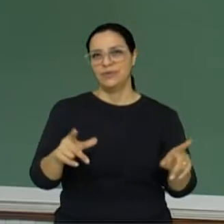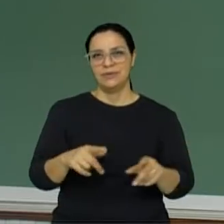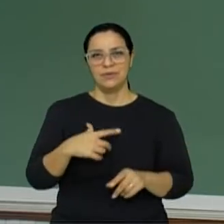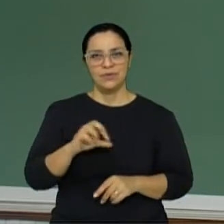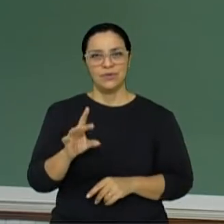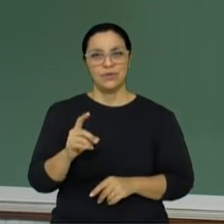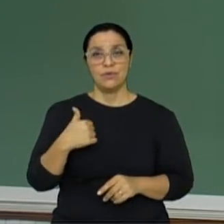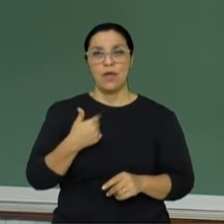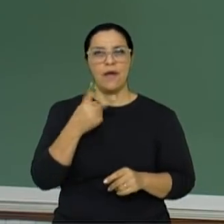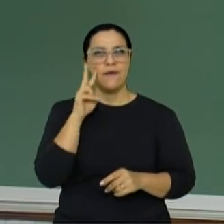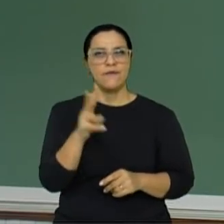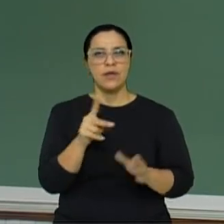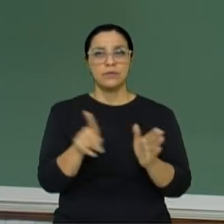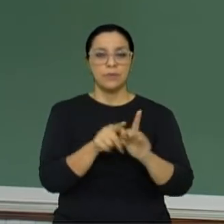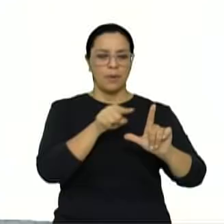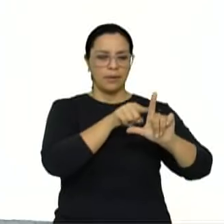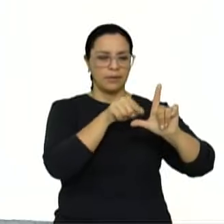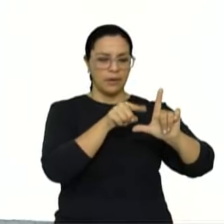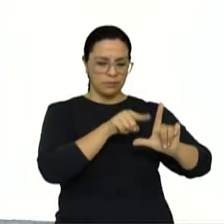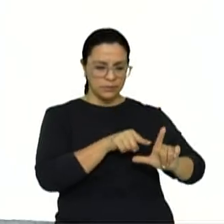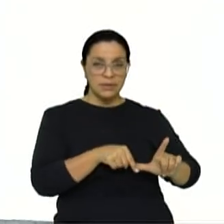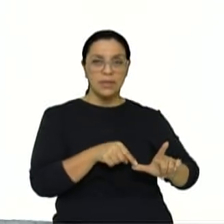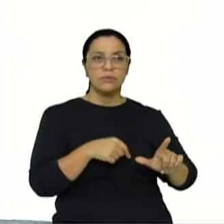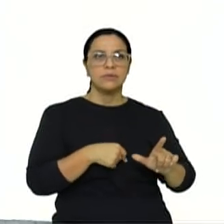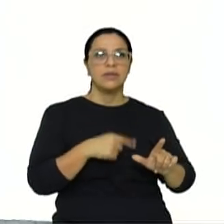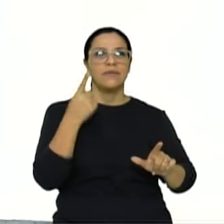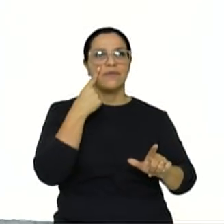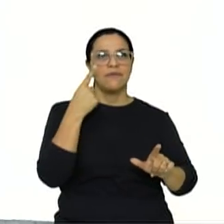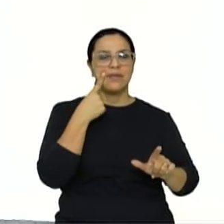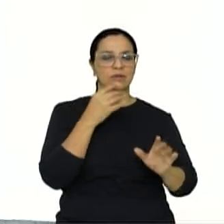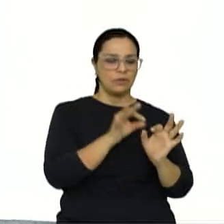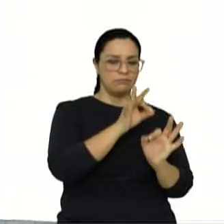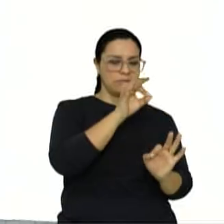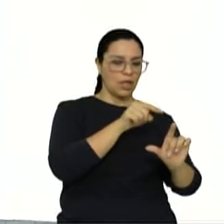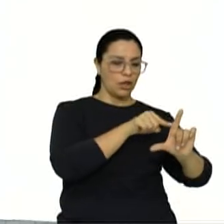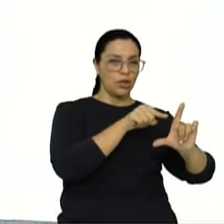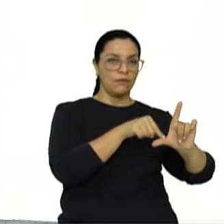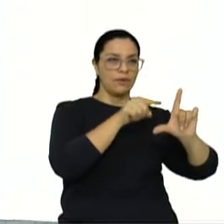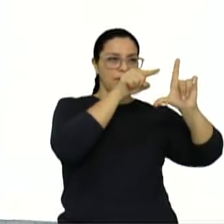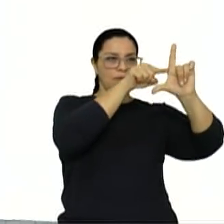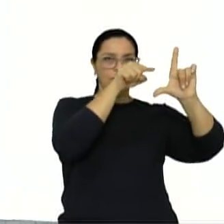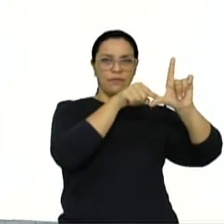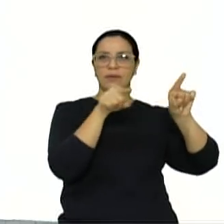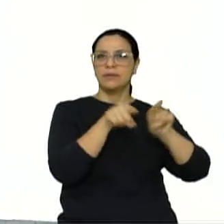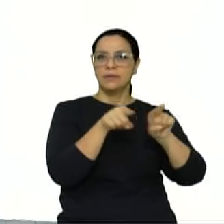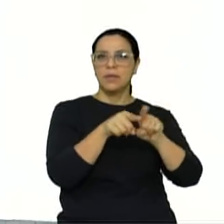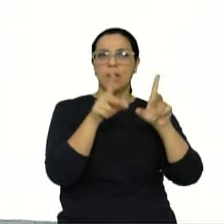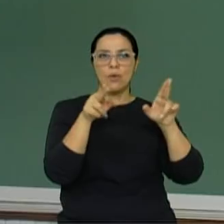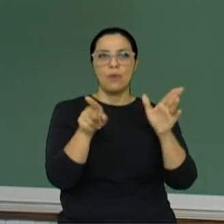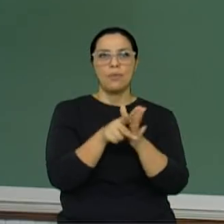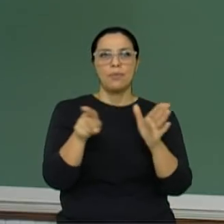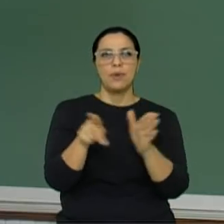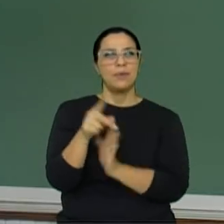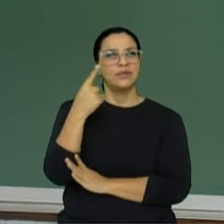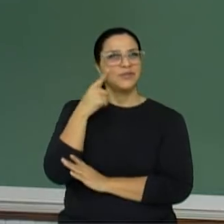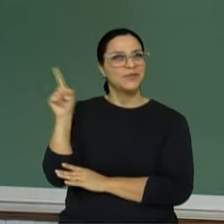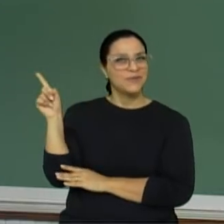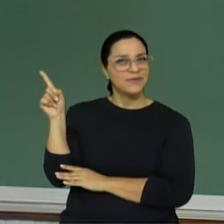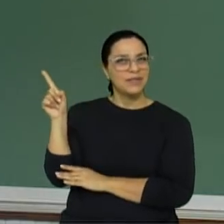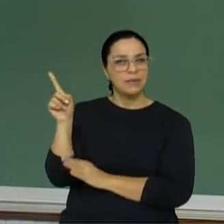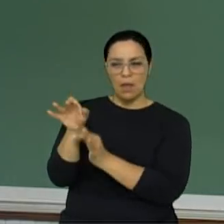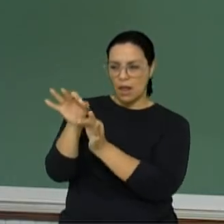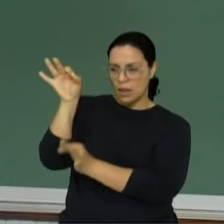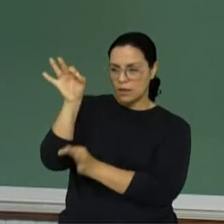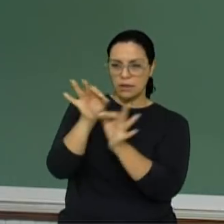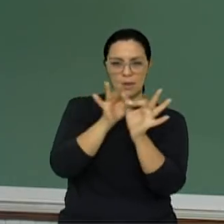dessa forma eu consigo ver que eles são proporcionais, né? Já que aqui é 90 graus, aqui também é 90 graus, porque aqui eu estou pegando uma linha